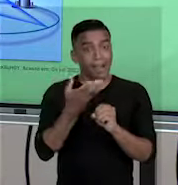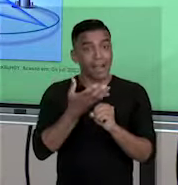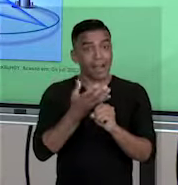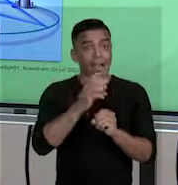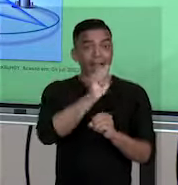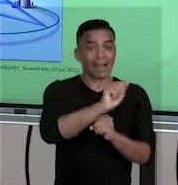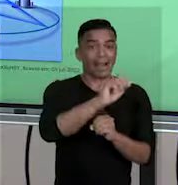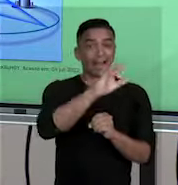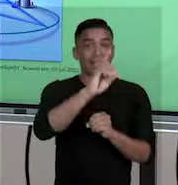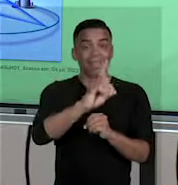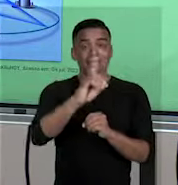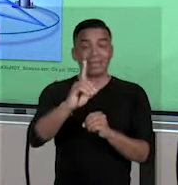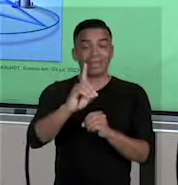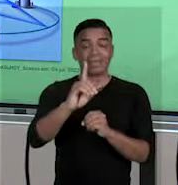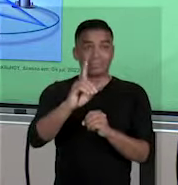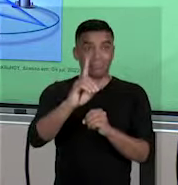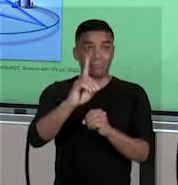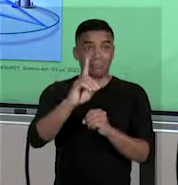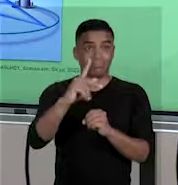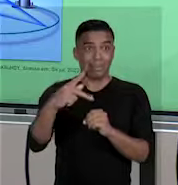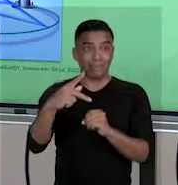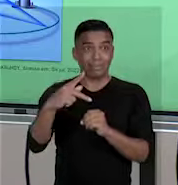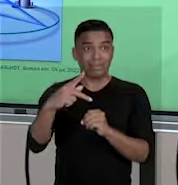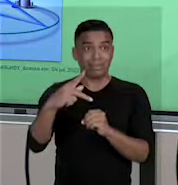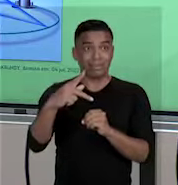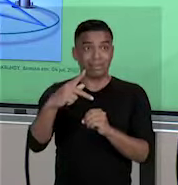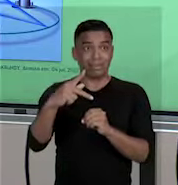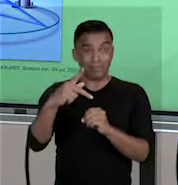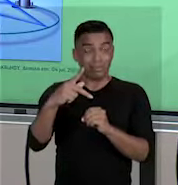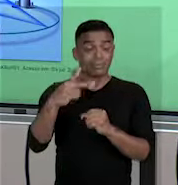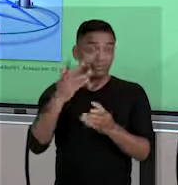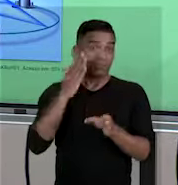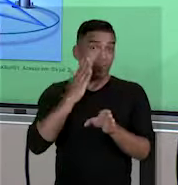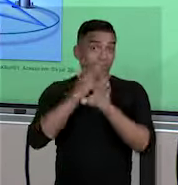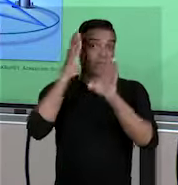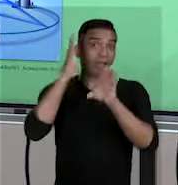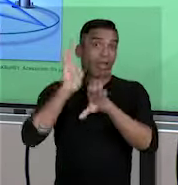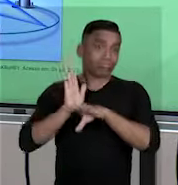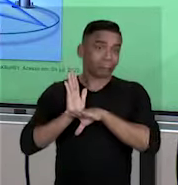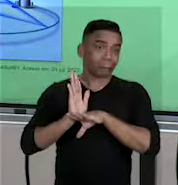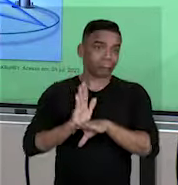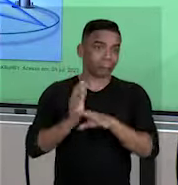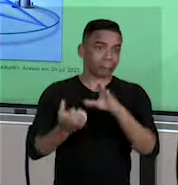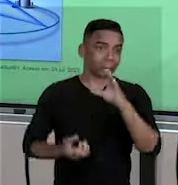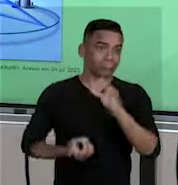tensão elétrica, que vai permitir com que isso aqui aconteça.